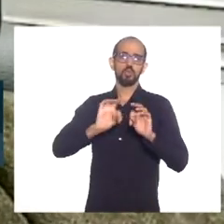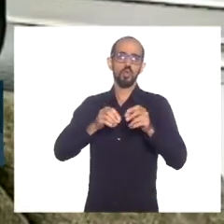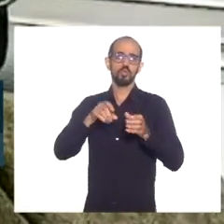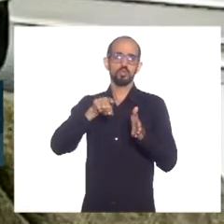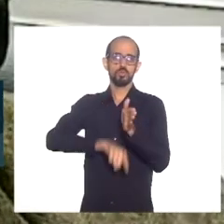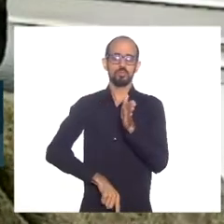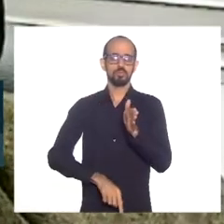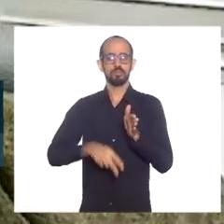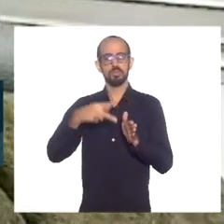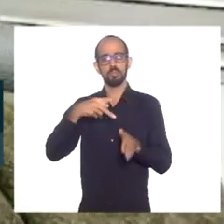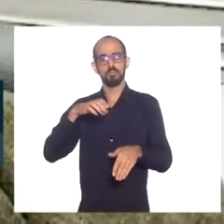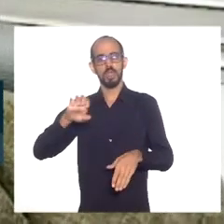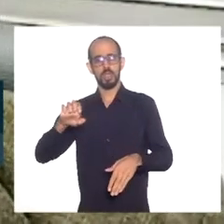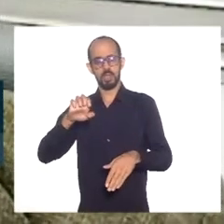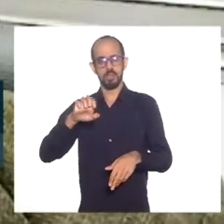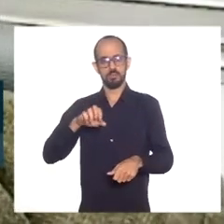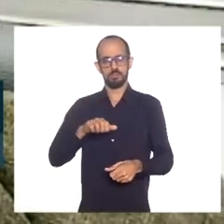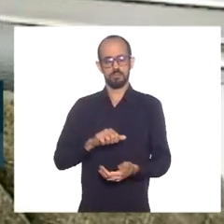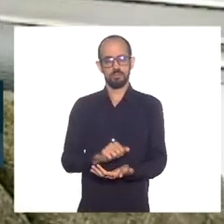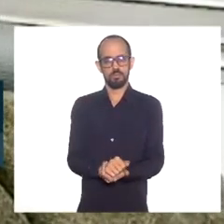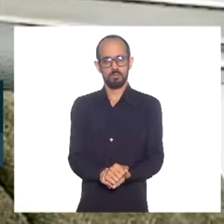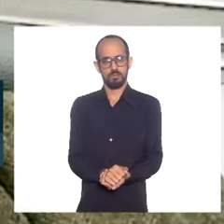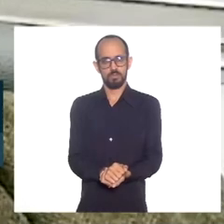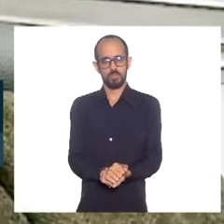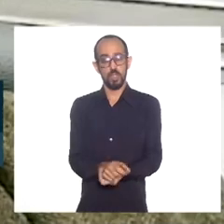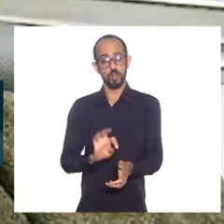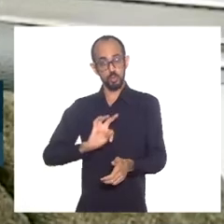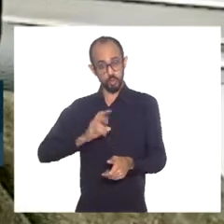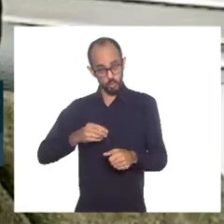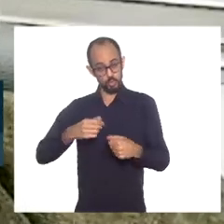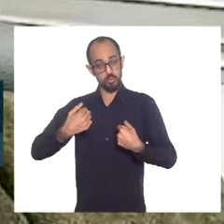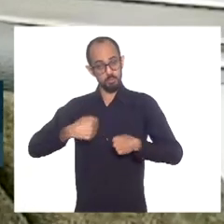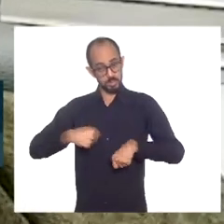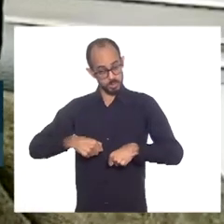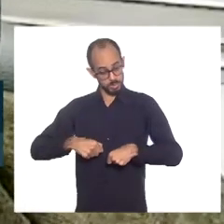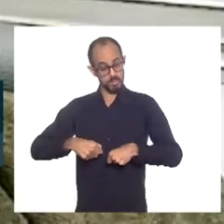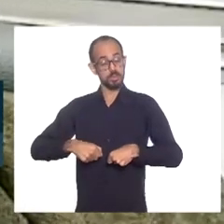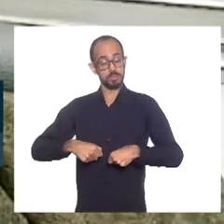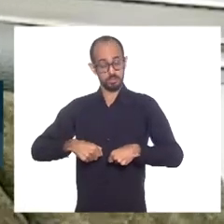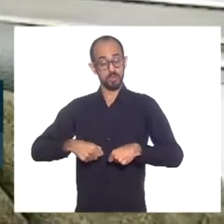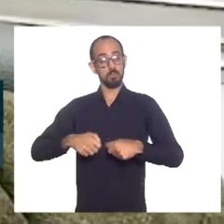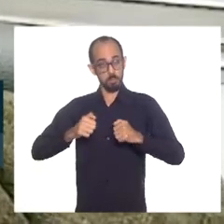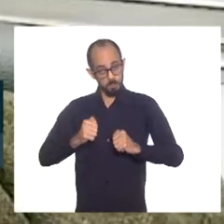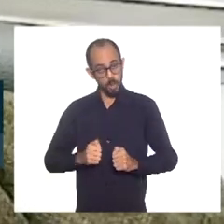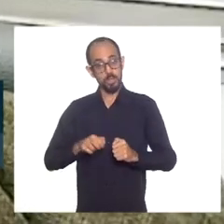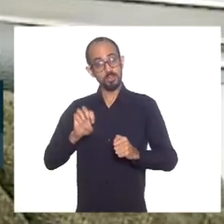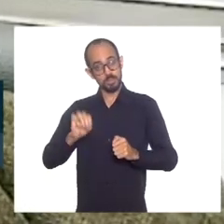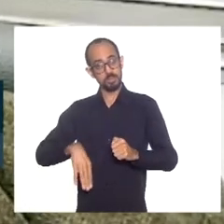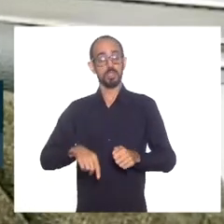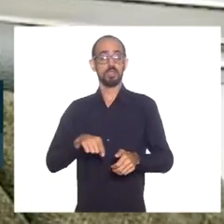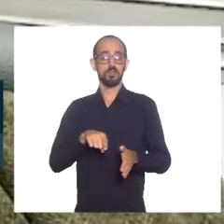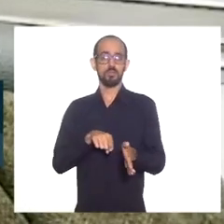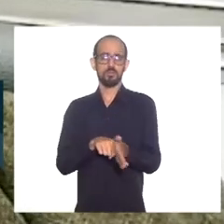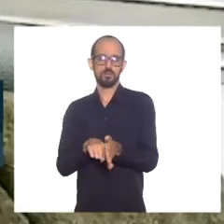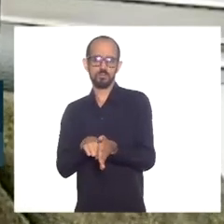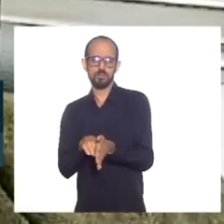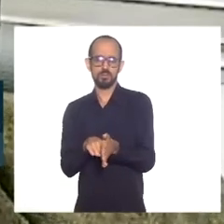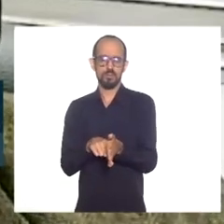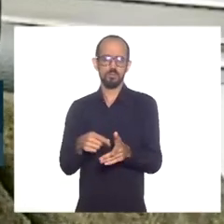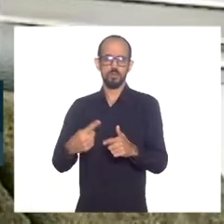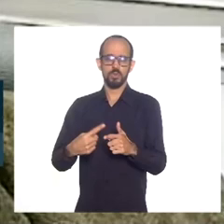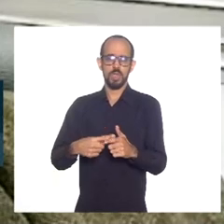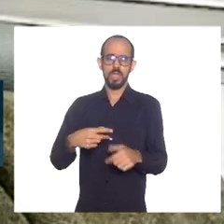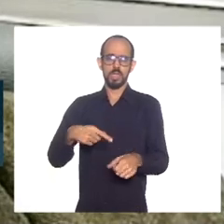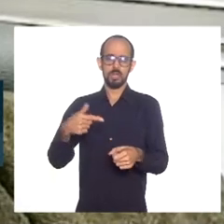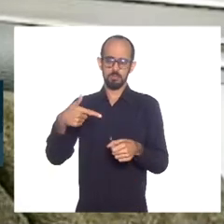das PEs. Todos devem e podem fiscalizar, porque a participação especial,